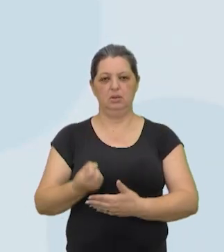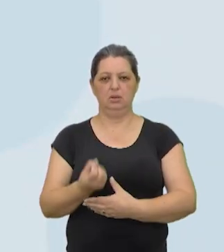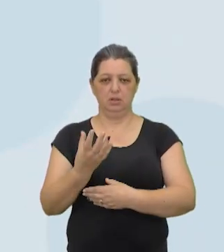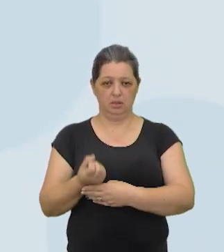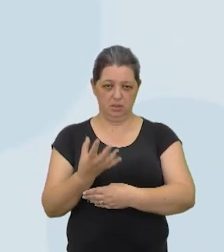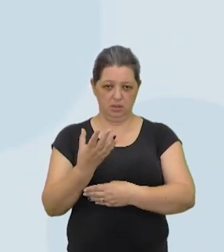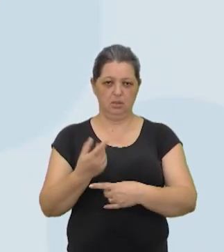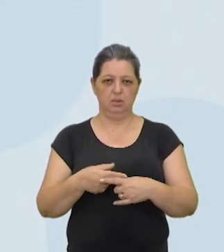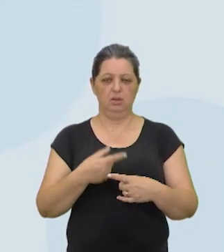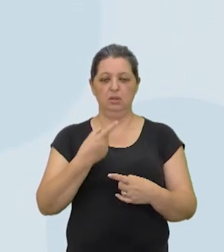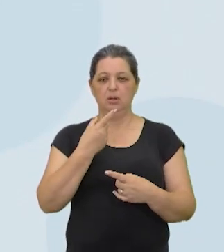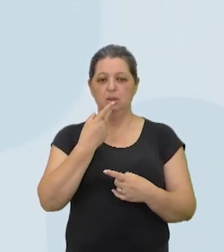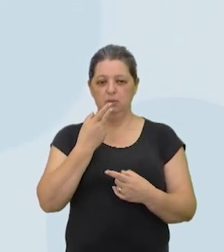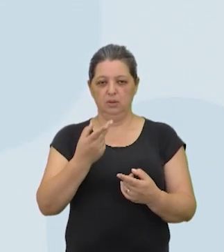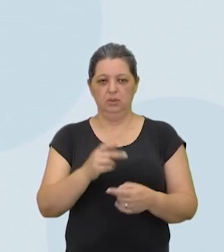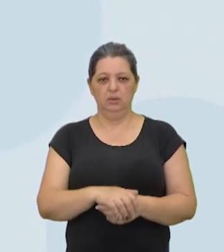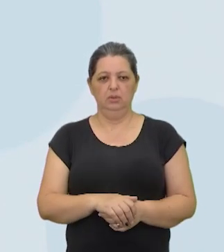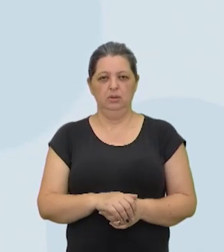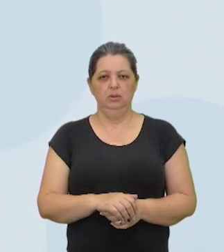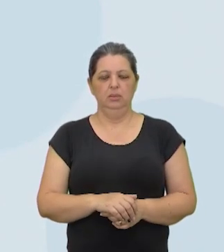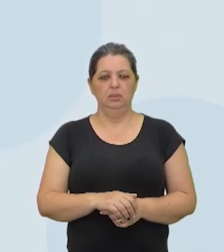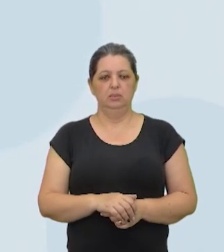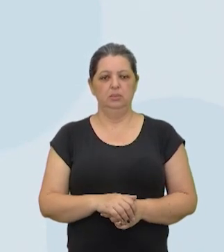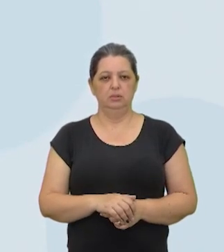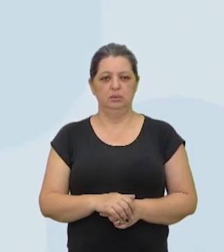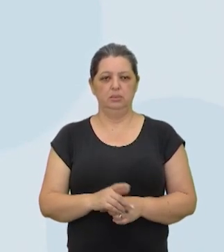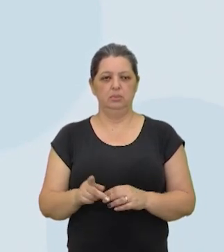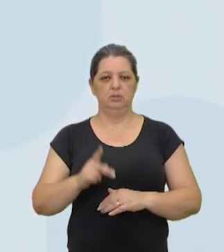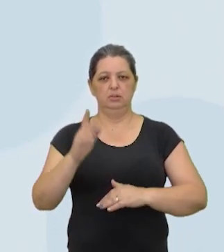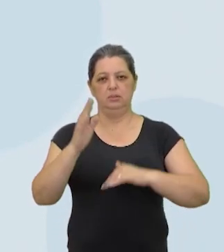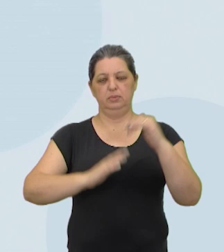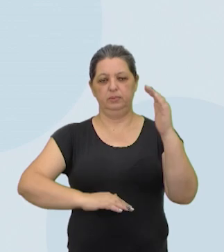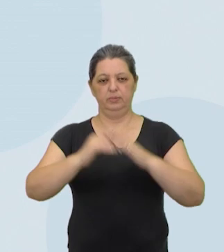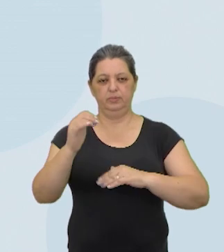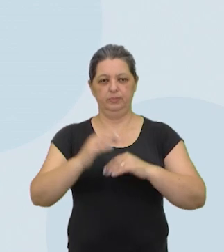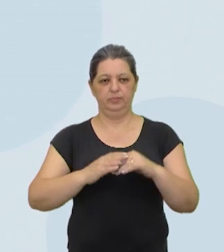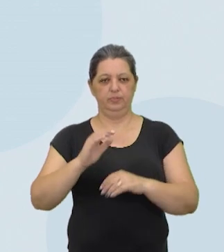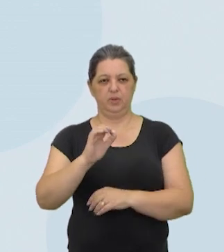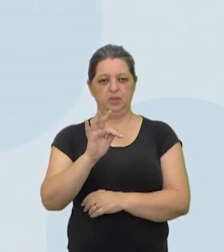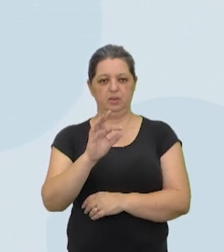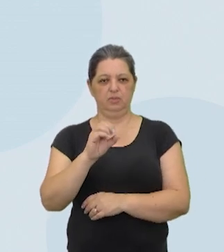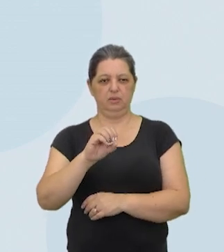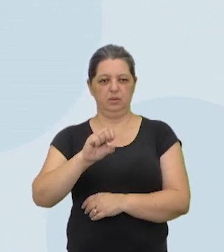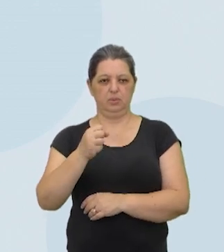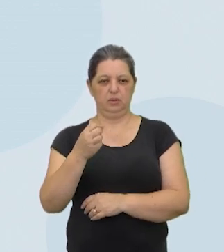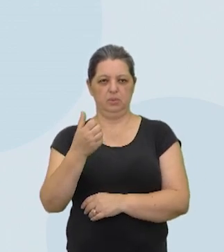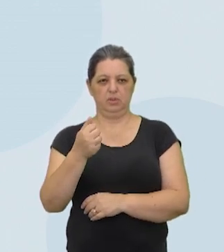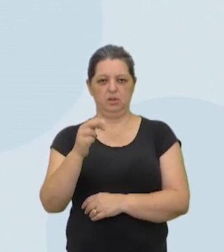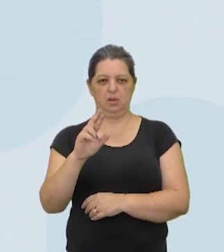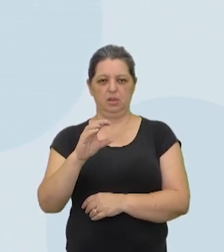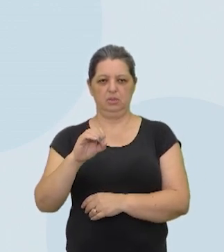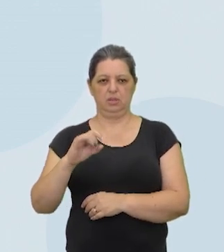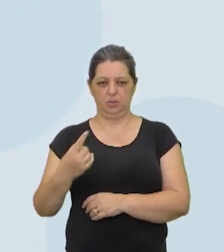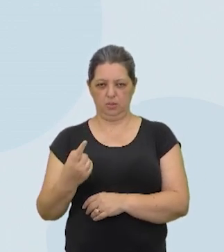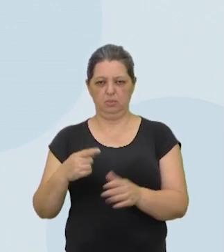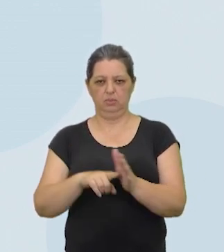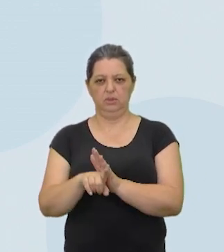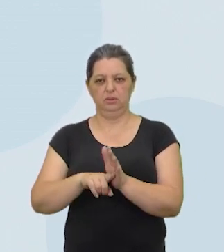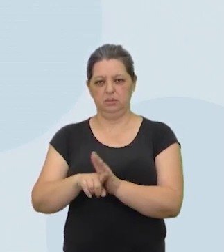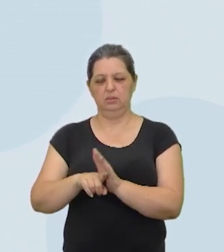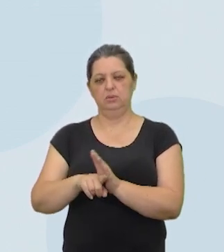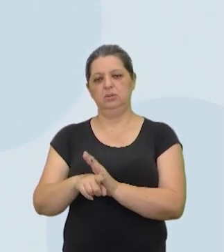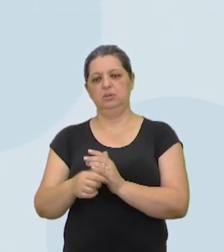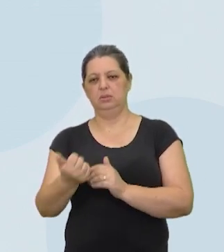identificou? Enquanto você vai dizendo aí, vai vendo aí, eu vou dizer a habilidade que é EF08AR01, pesquisar, apreciar e